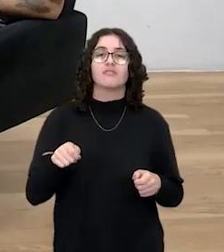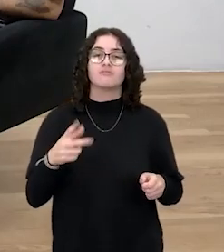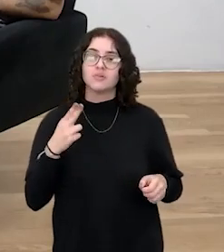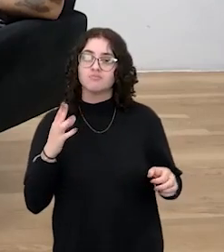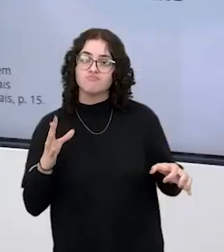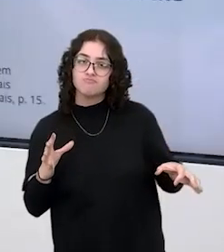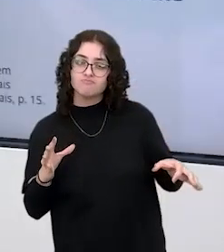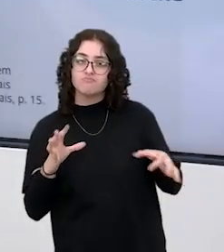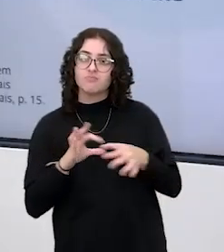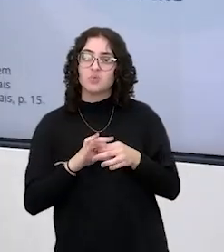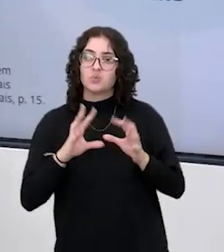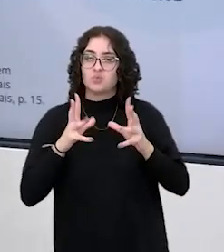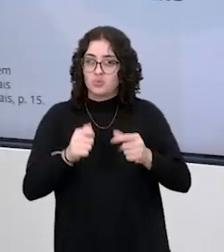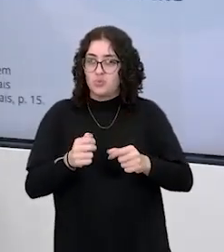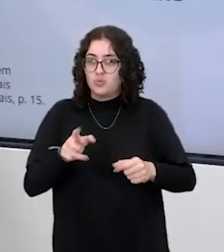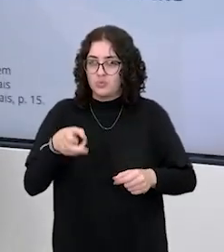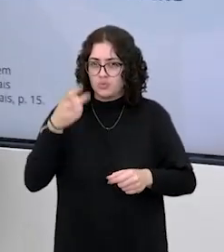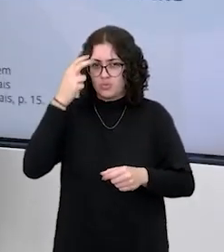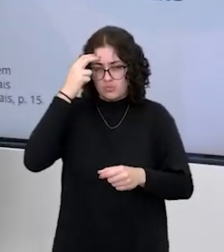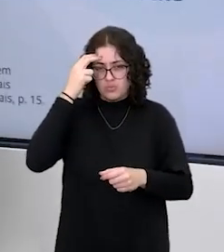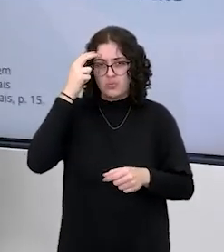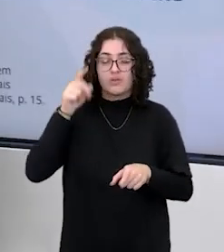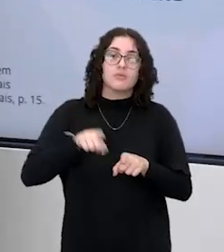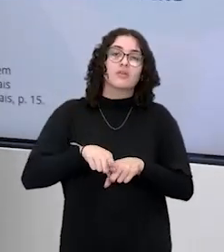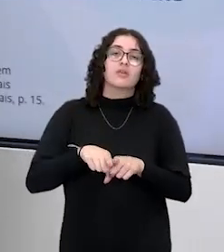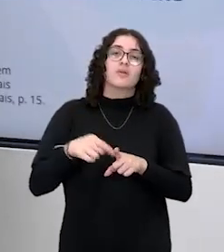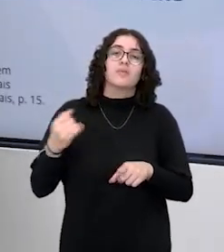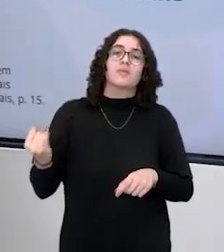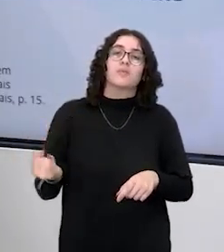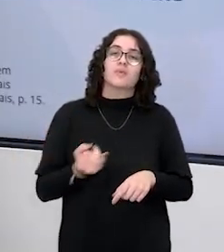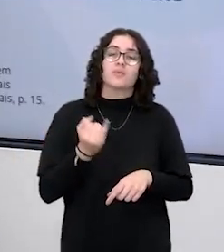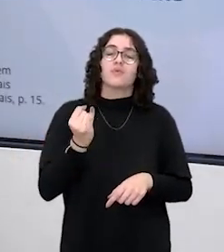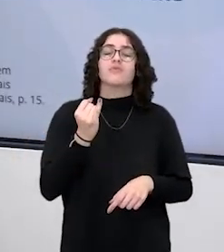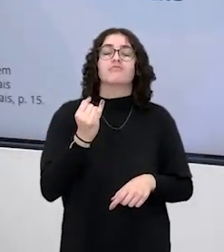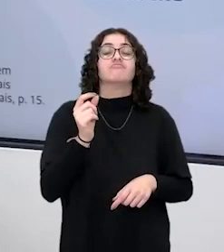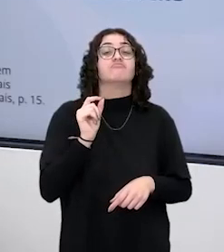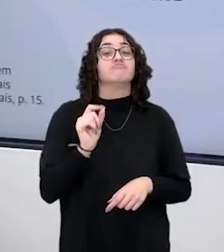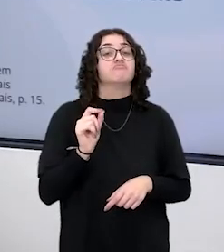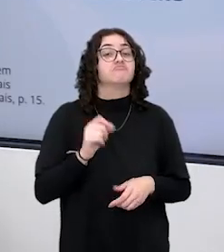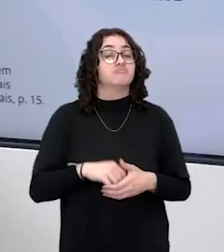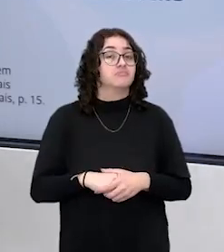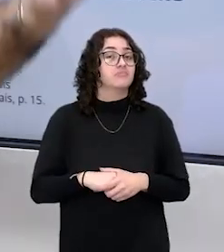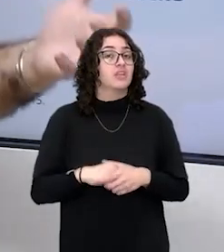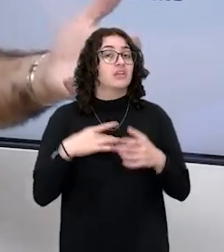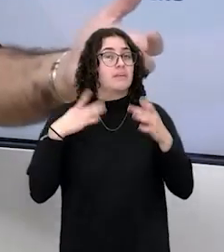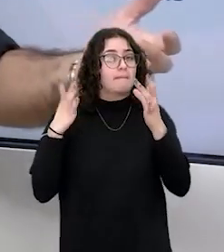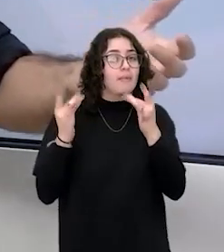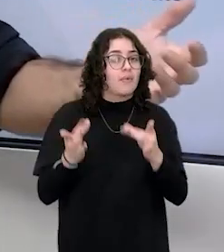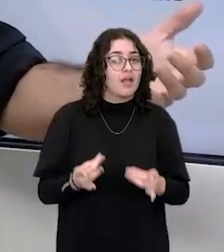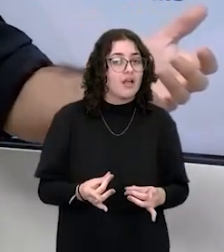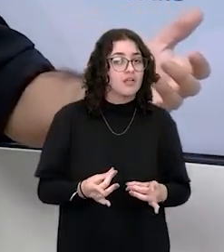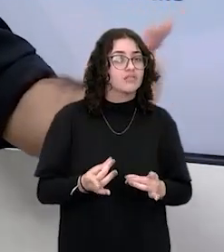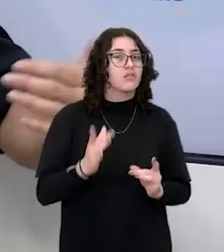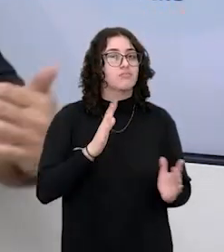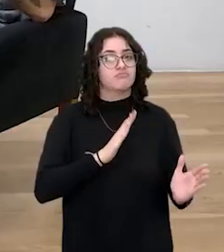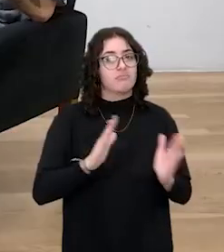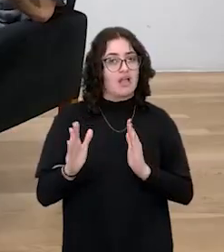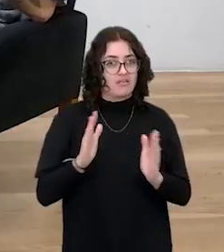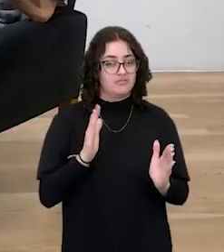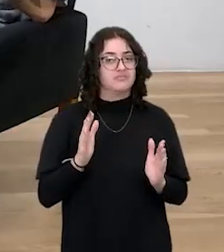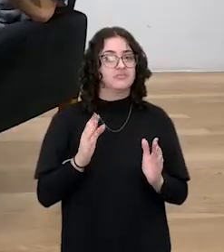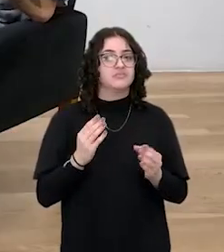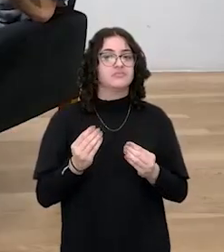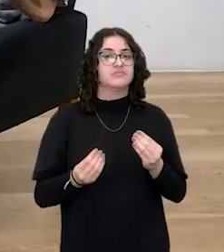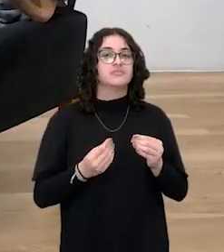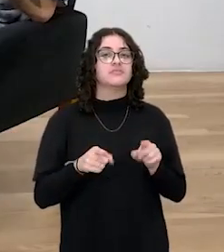essa questão cultural com a importância que nós descrevemos aqui, e olha que a gente descreveu parte dessa importância, com